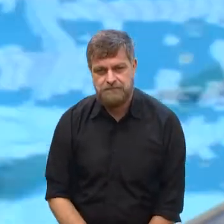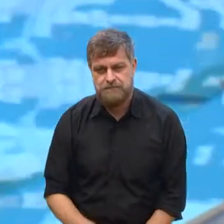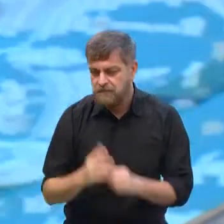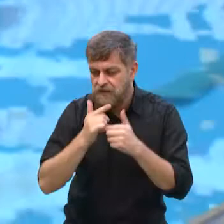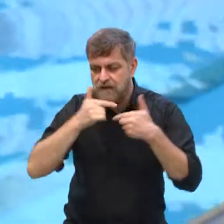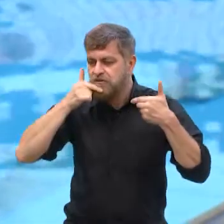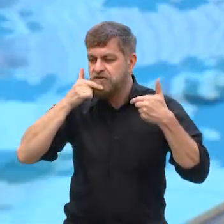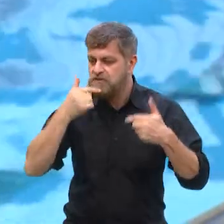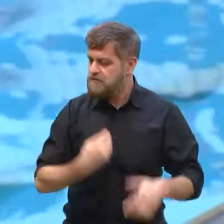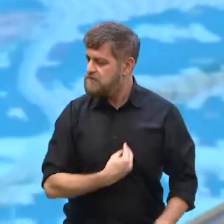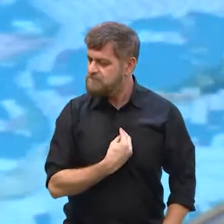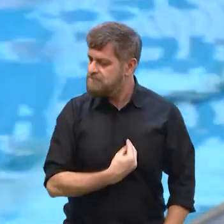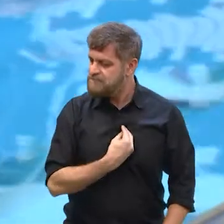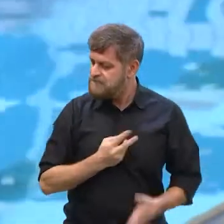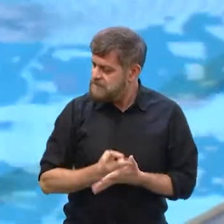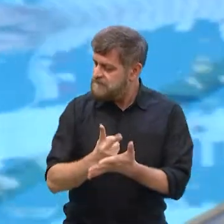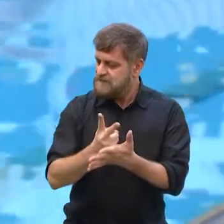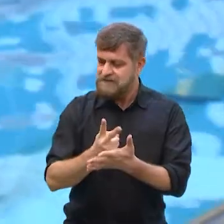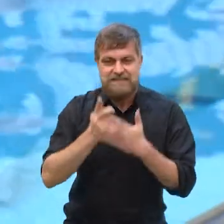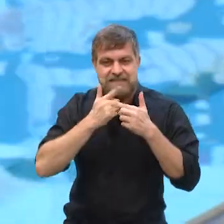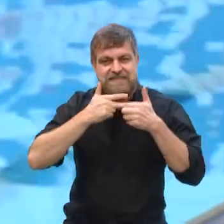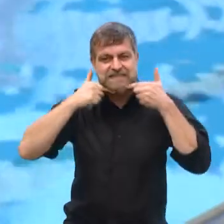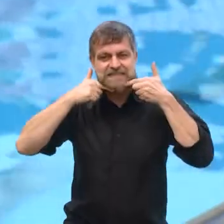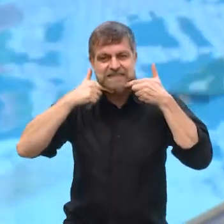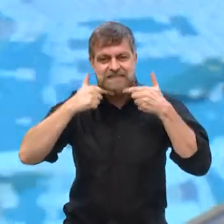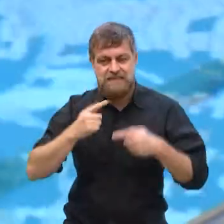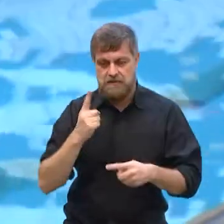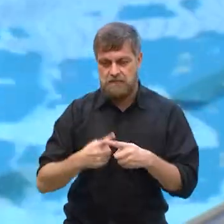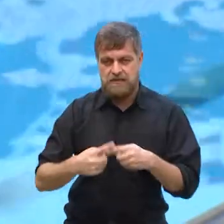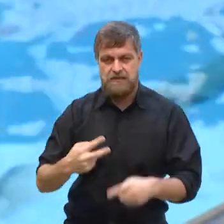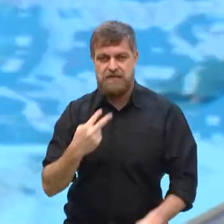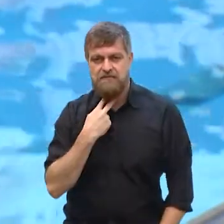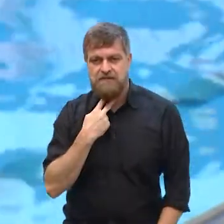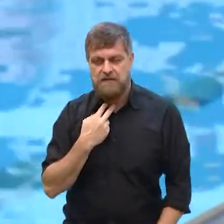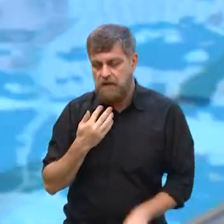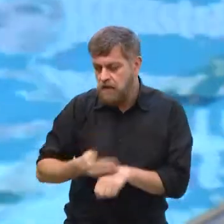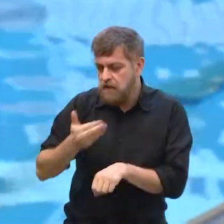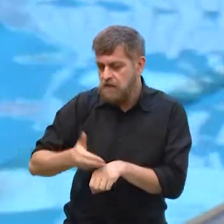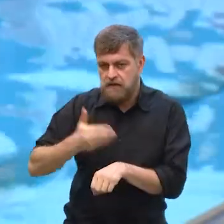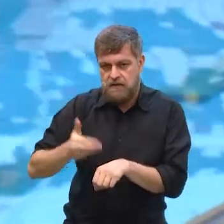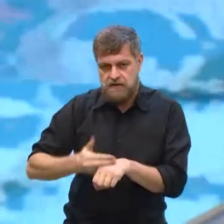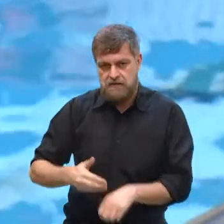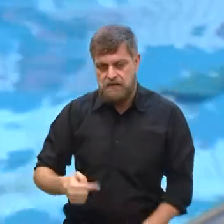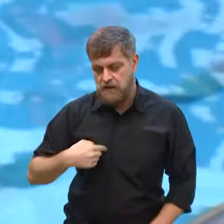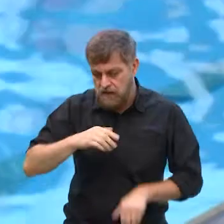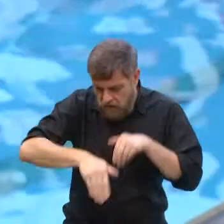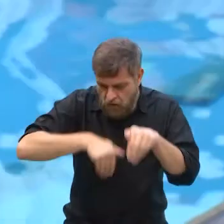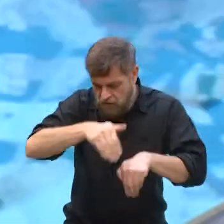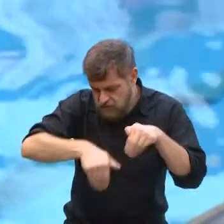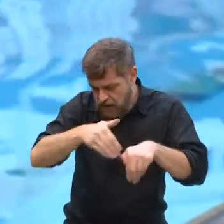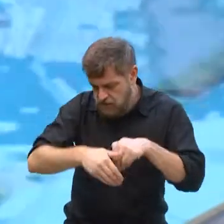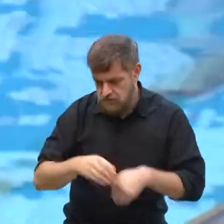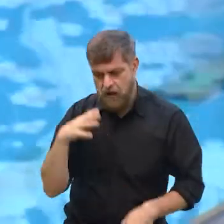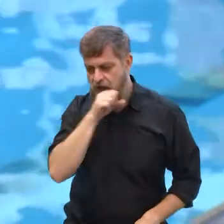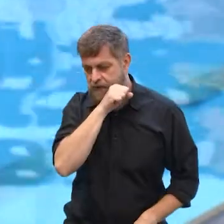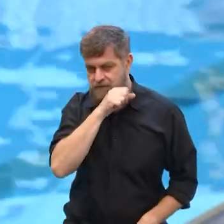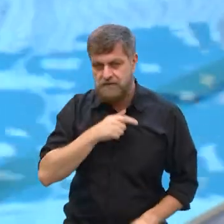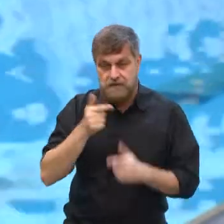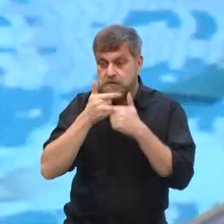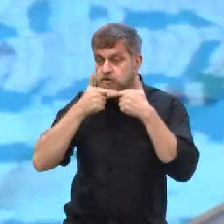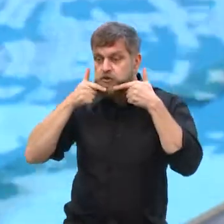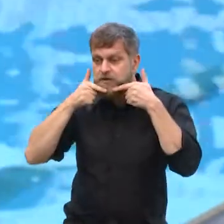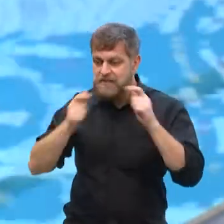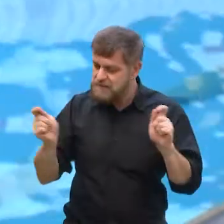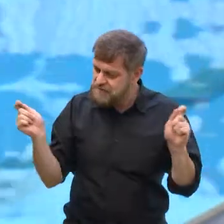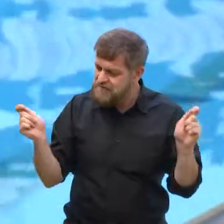sorria para a vida. O sorriso é algo que você não precisa se dedicar e treinar o quanto eu treino para poder nadar rápido. Sorriso é